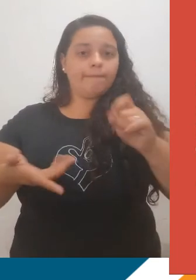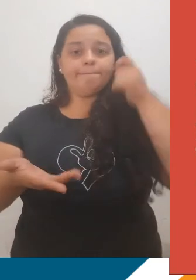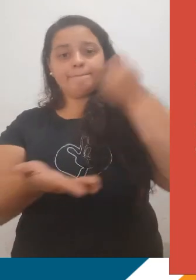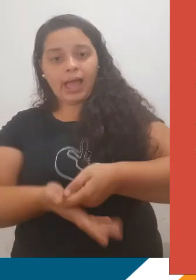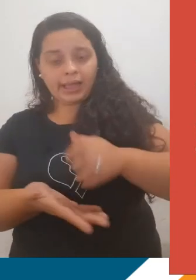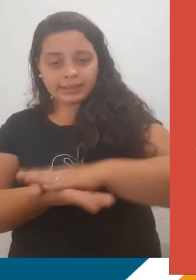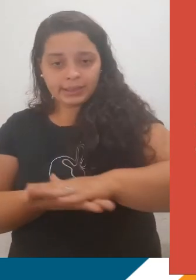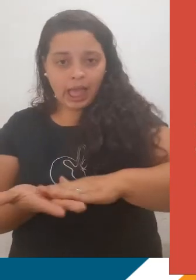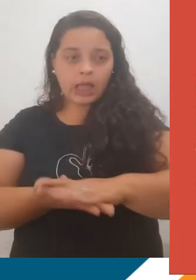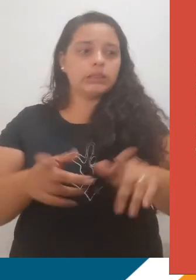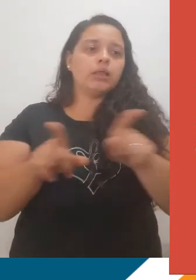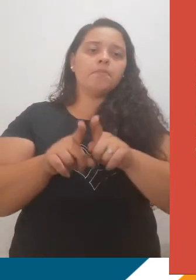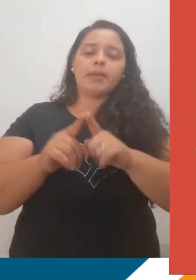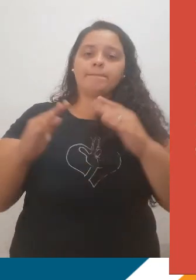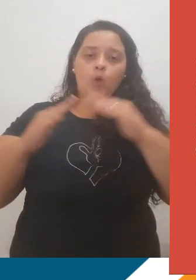estavam ocupando